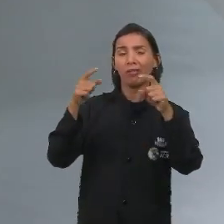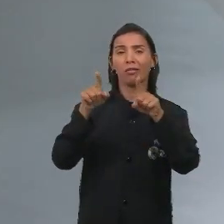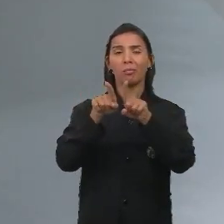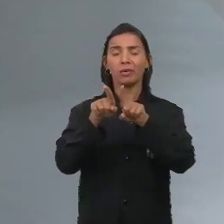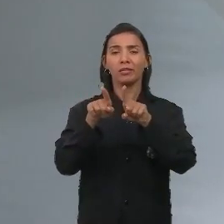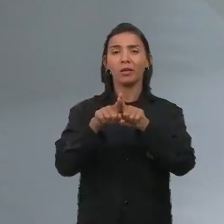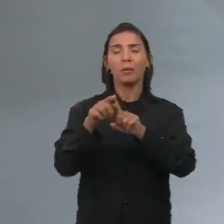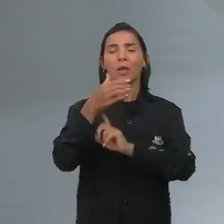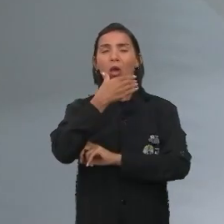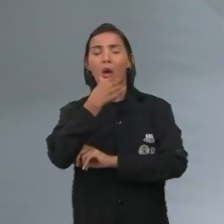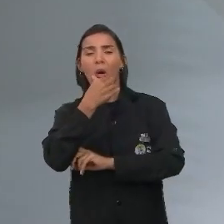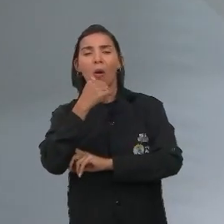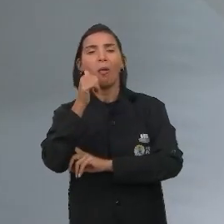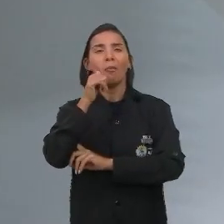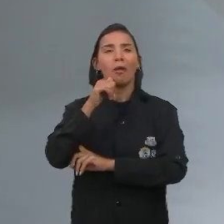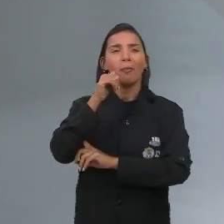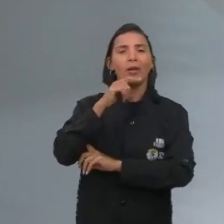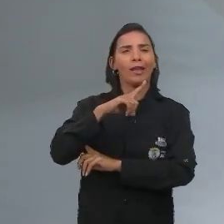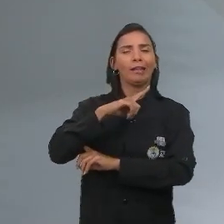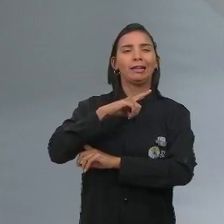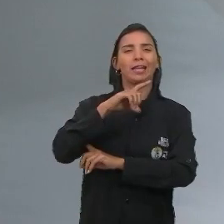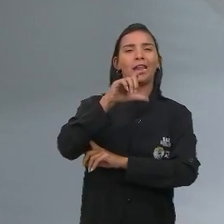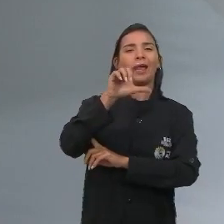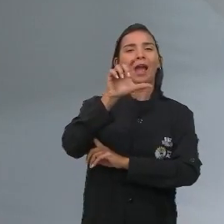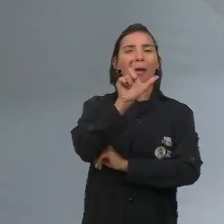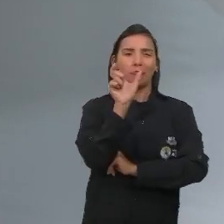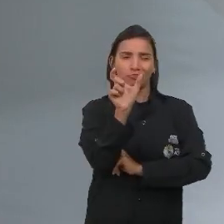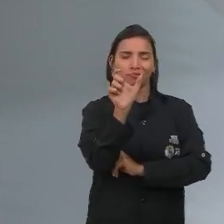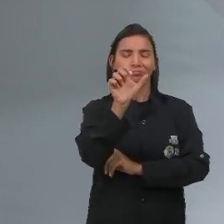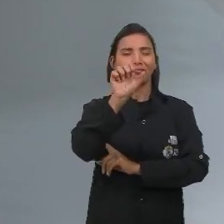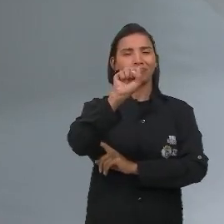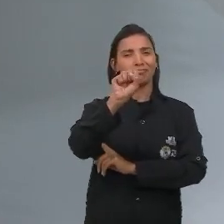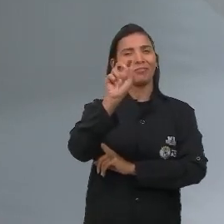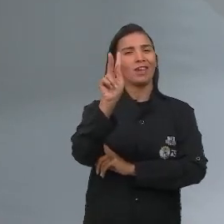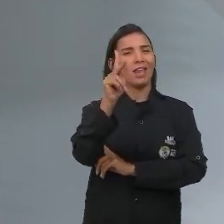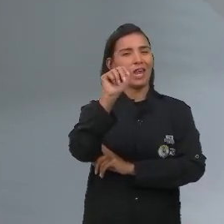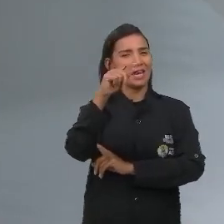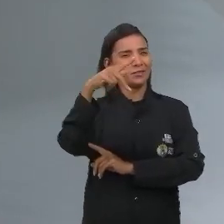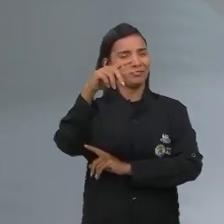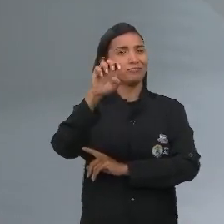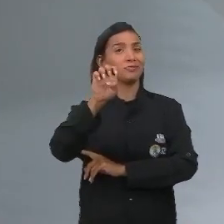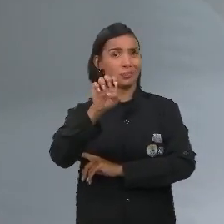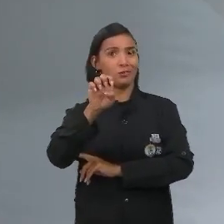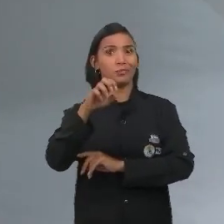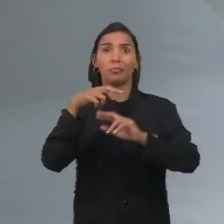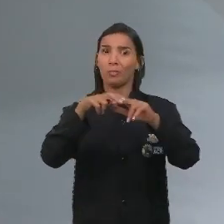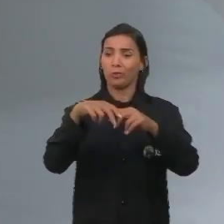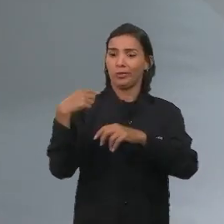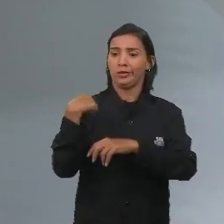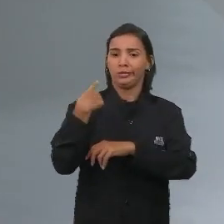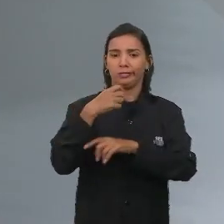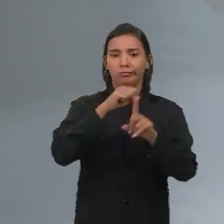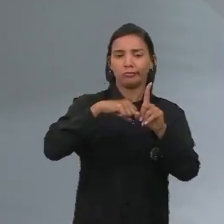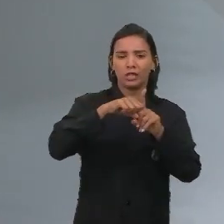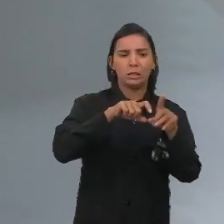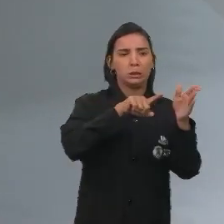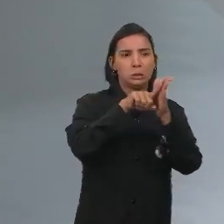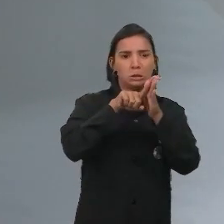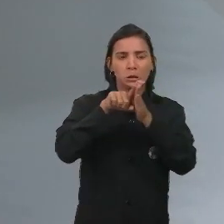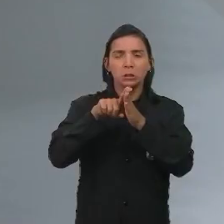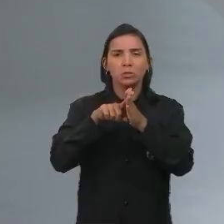que tenham o shape. E isso também acaba correspondendo a uma busca das pessoas no sentido